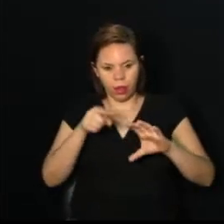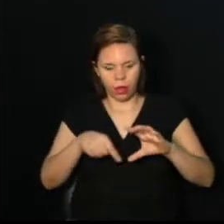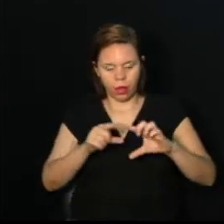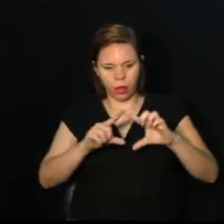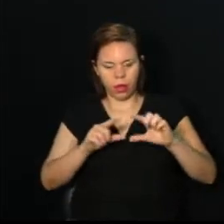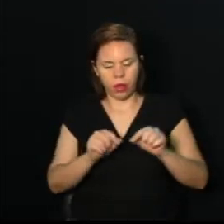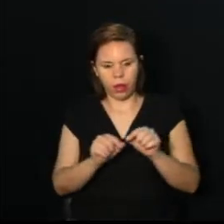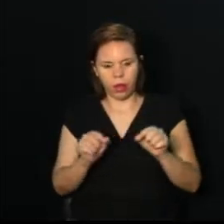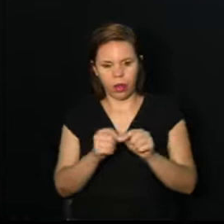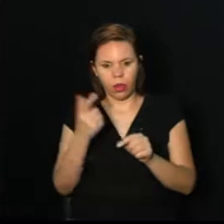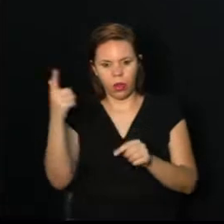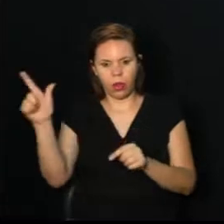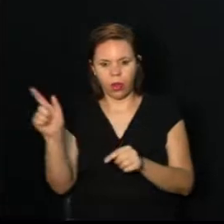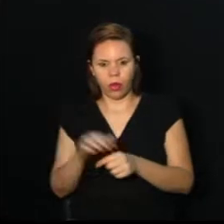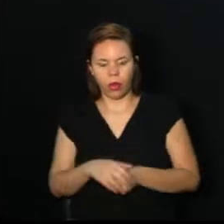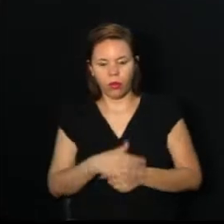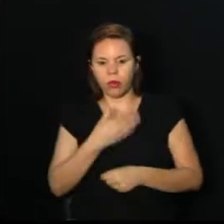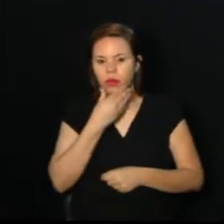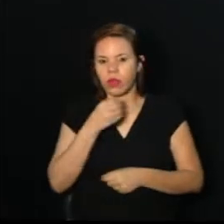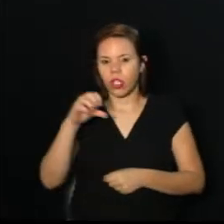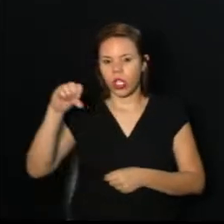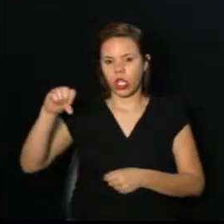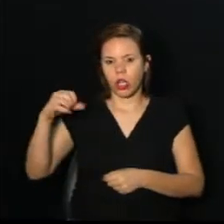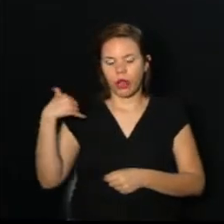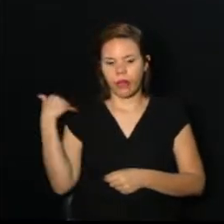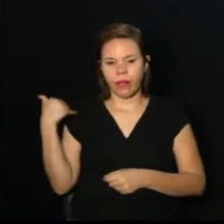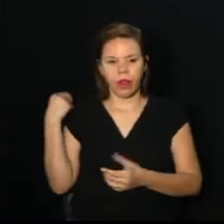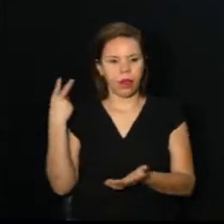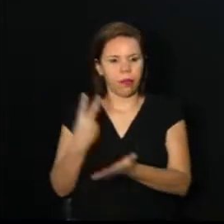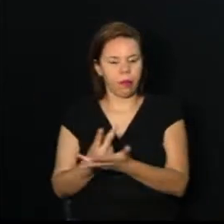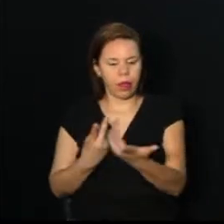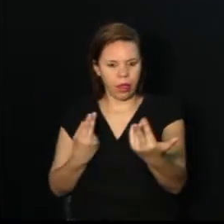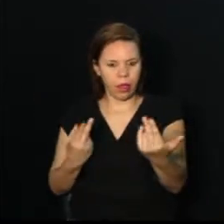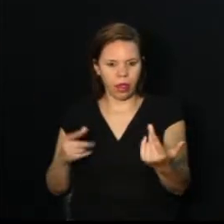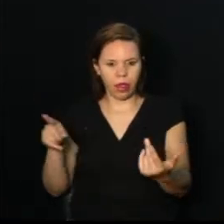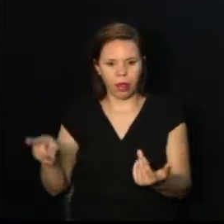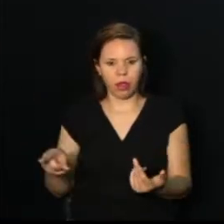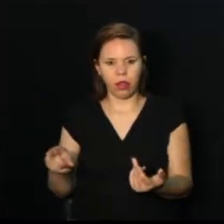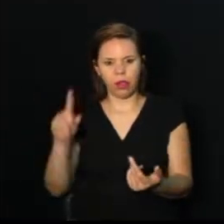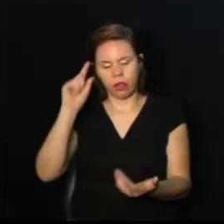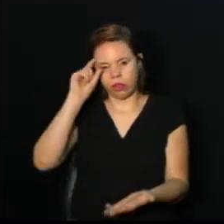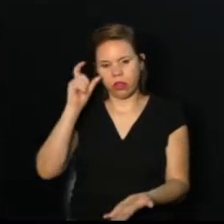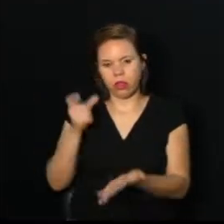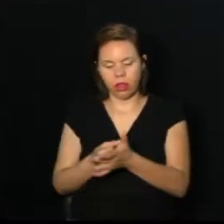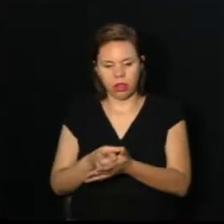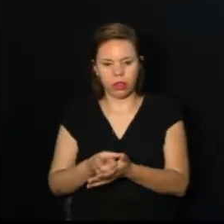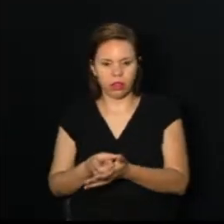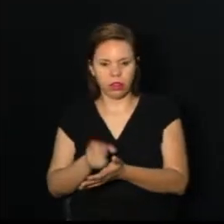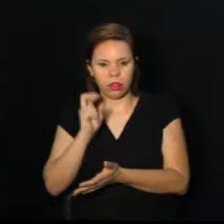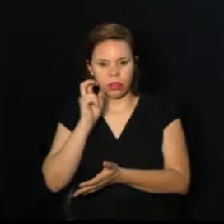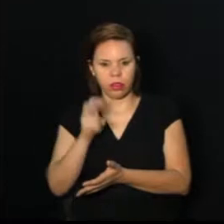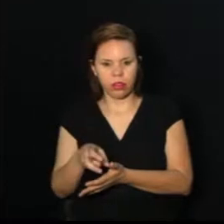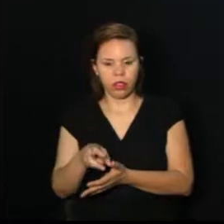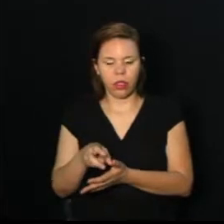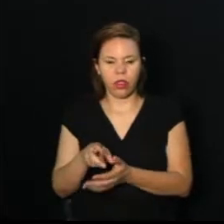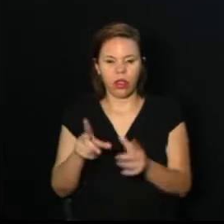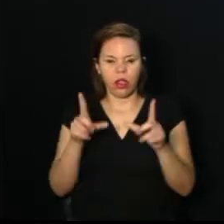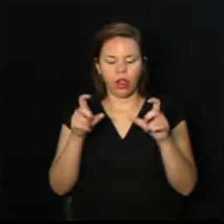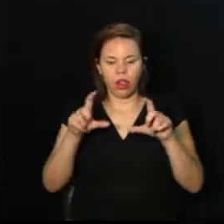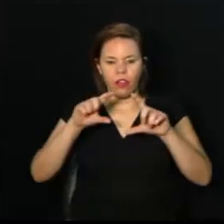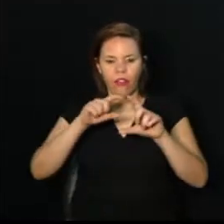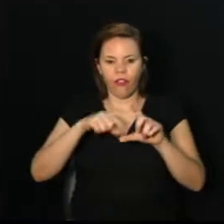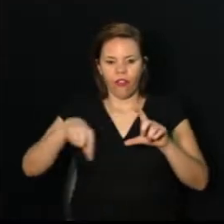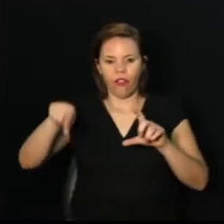O outro menino, aos 9 anos, com dislexia, olhem a foto,